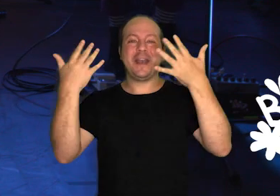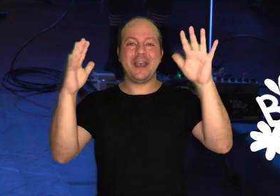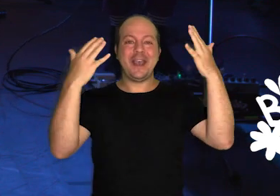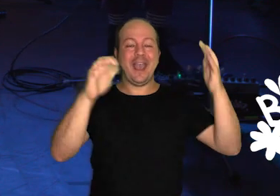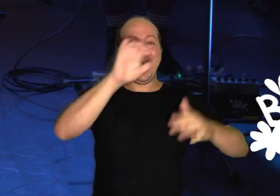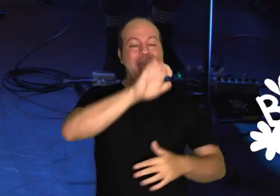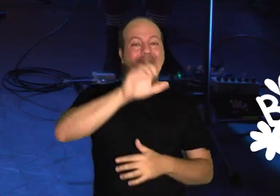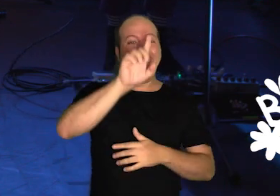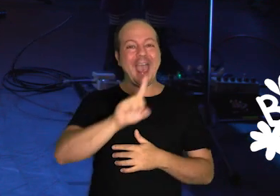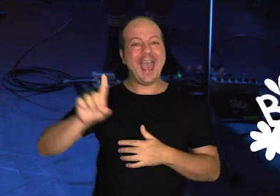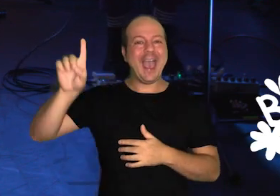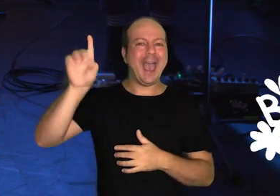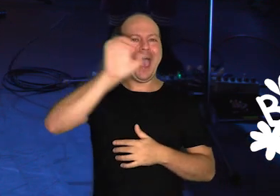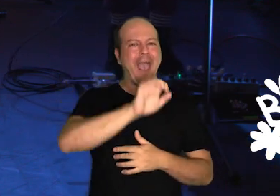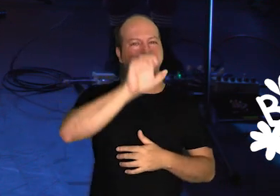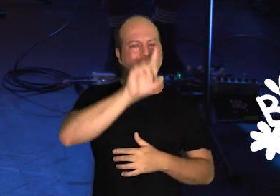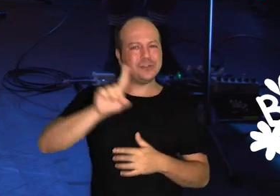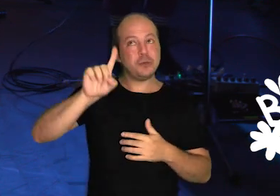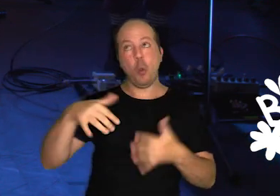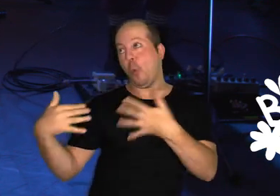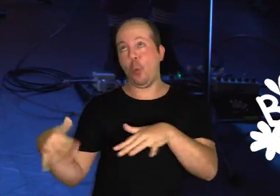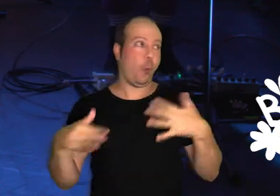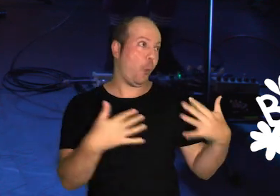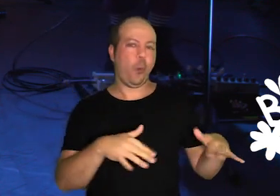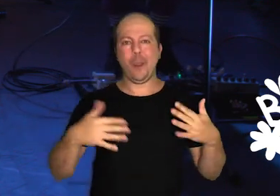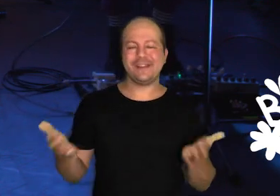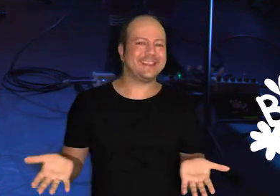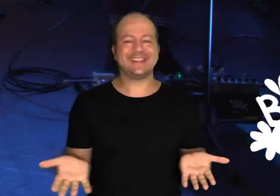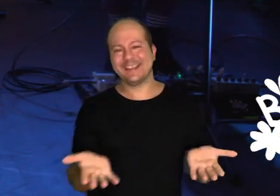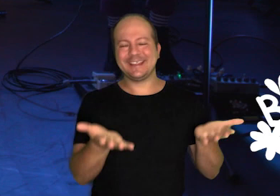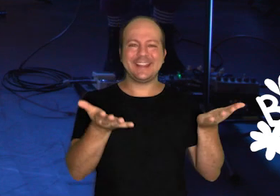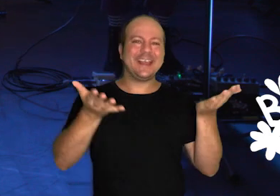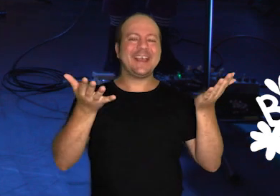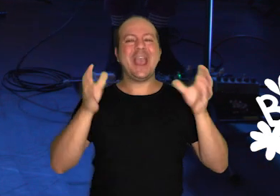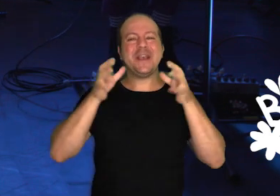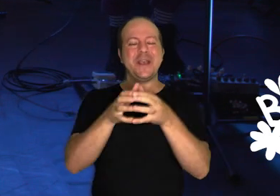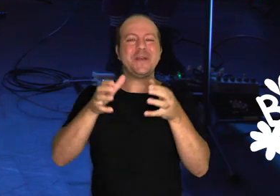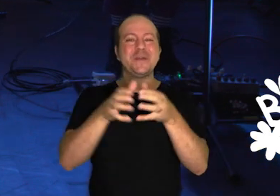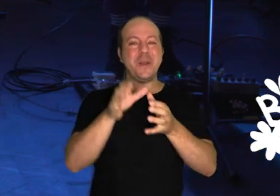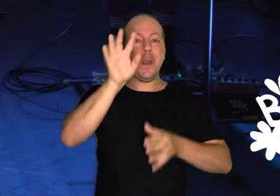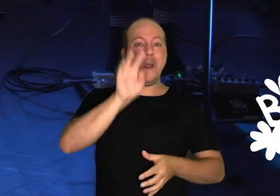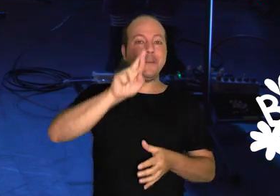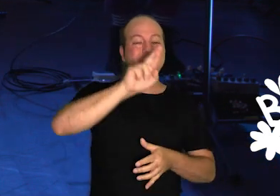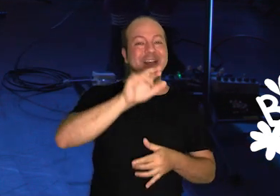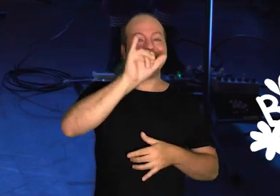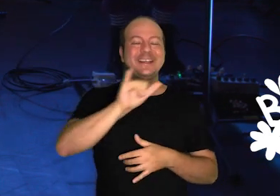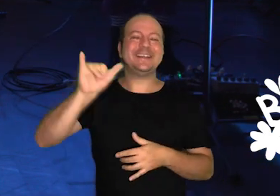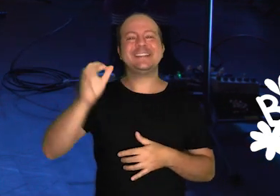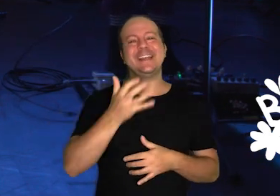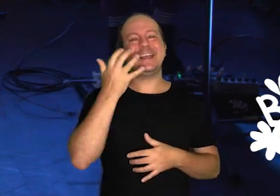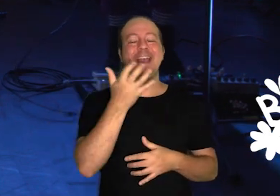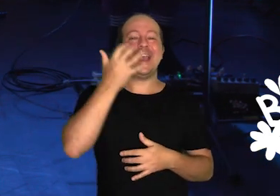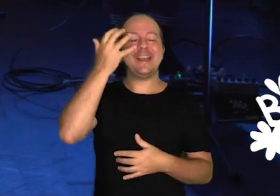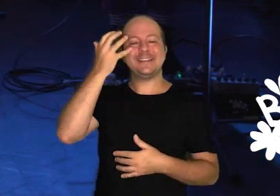para o Ed. Ed, Med, de Mofé, de Seracoted. Esse é o Grupo Tri que já chegou para cantar